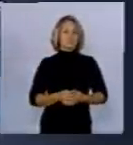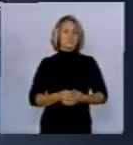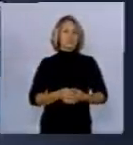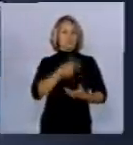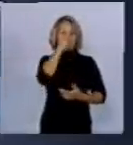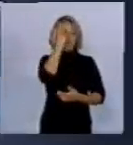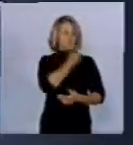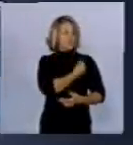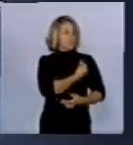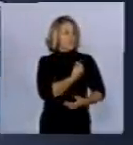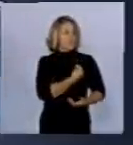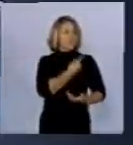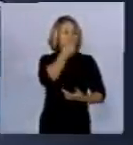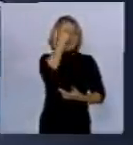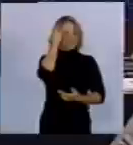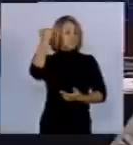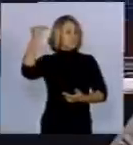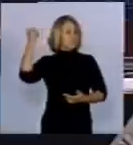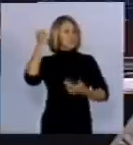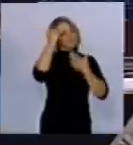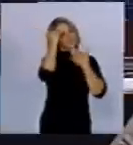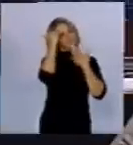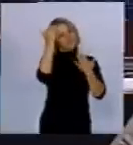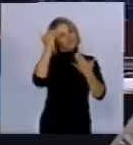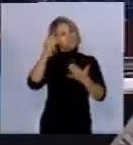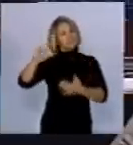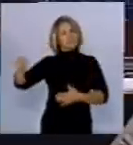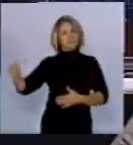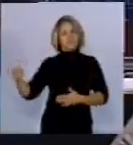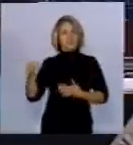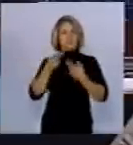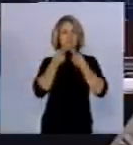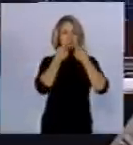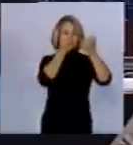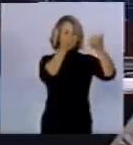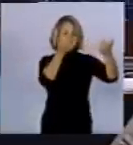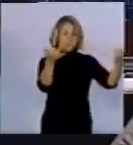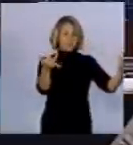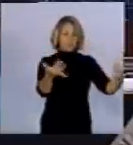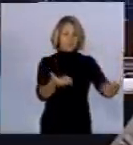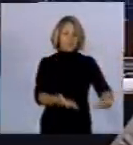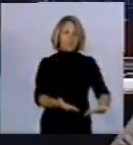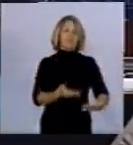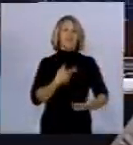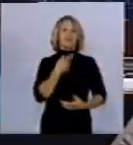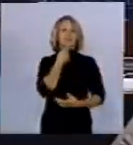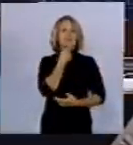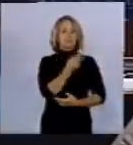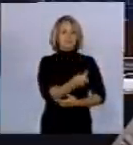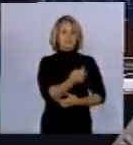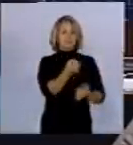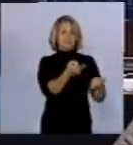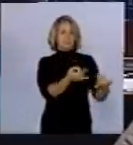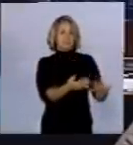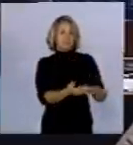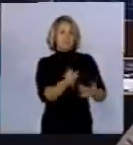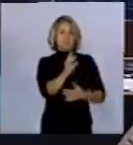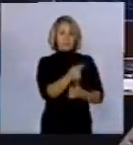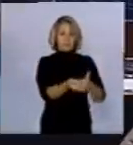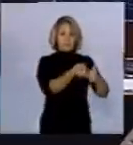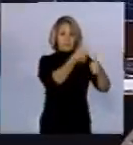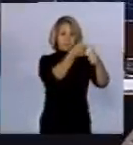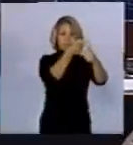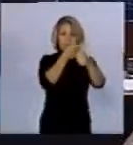presentes autoridades Obrigado um prazer a oportunidade aqui de falar eh a minha fala ela é talvez a